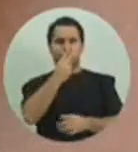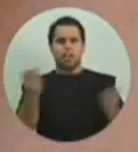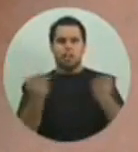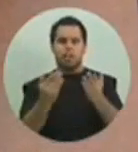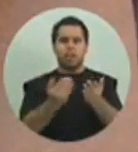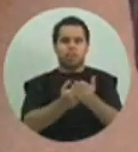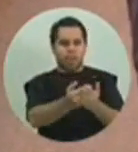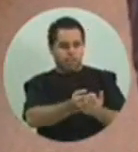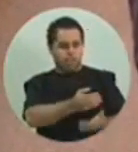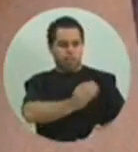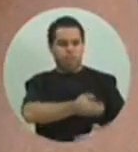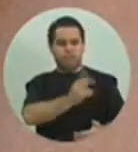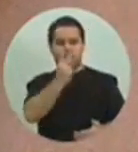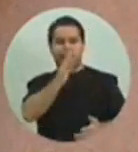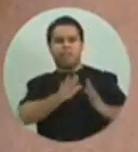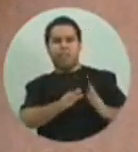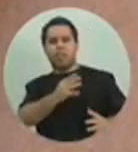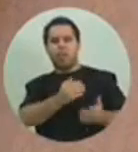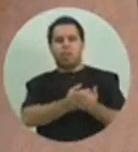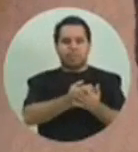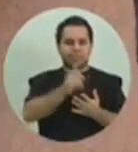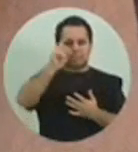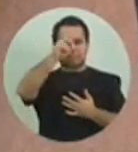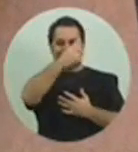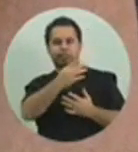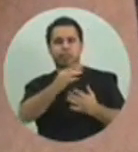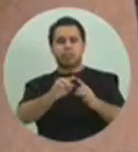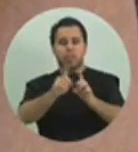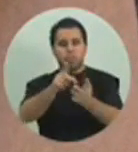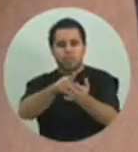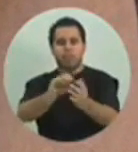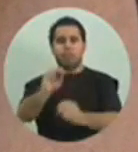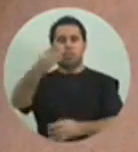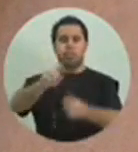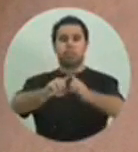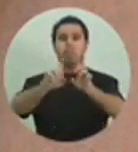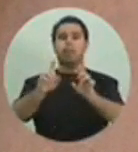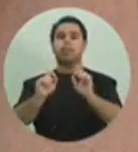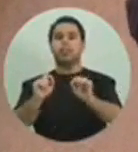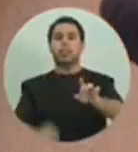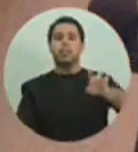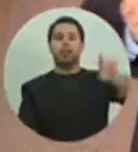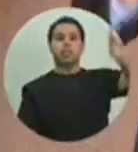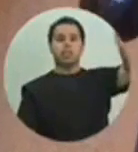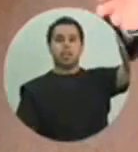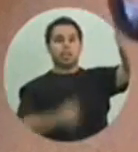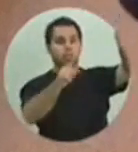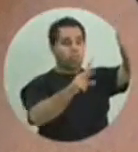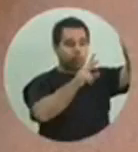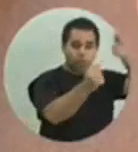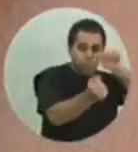você que não existe confrontos na nossa vida, mas o que eu quero dizer para você é